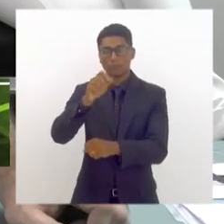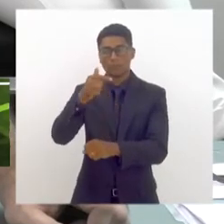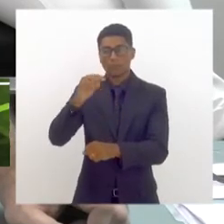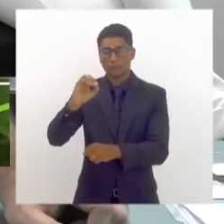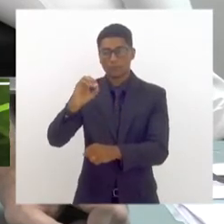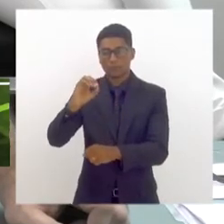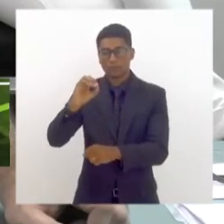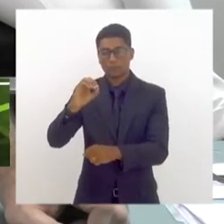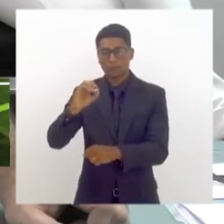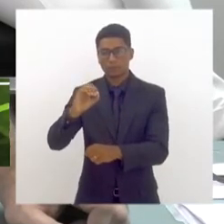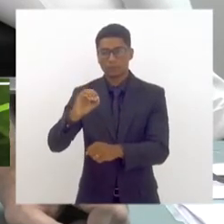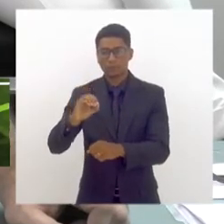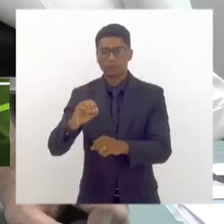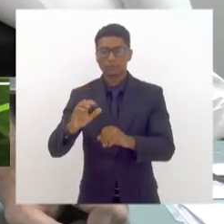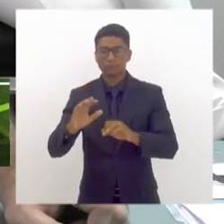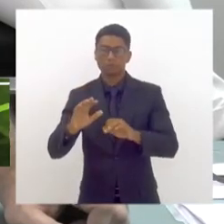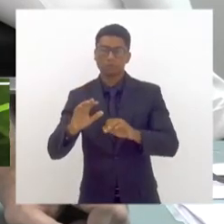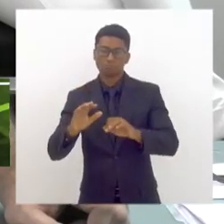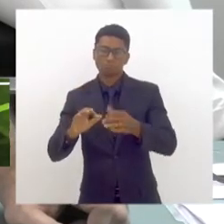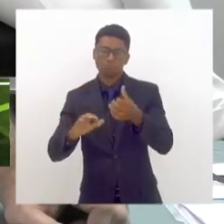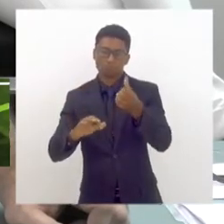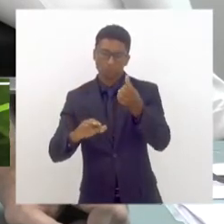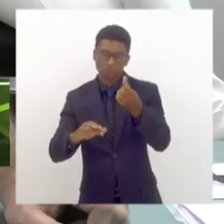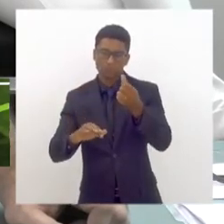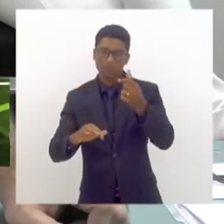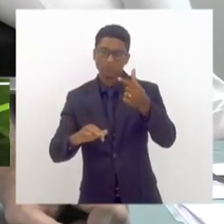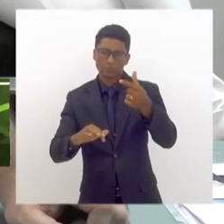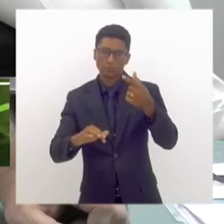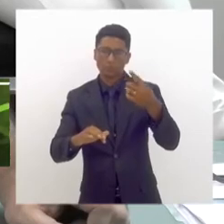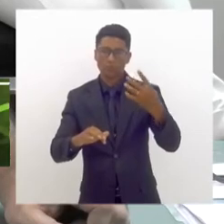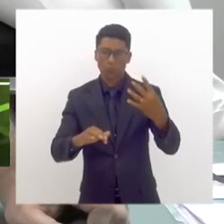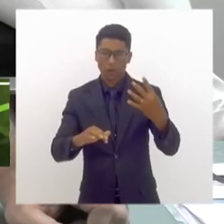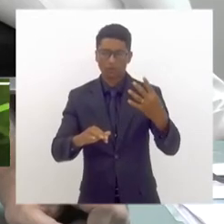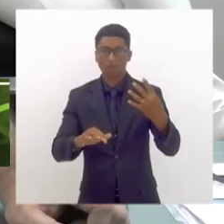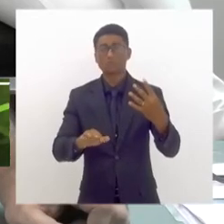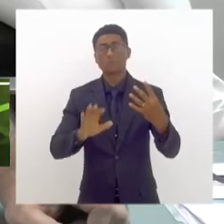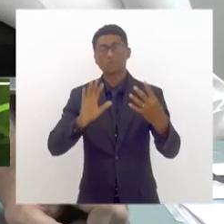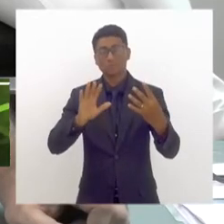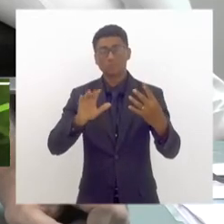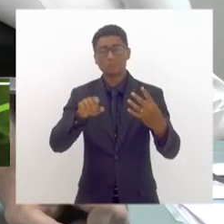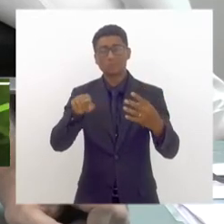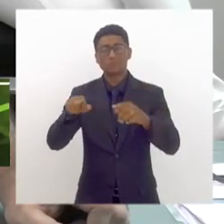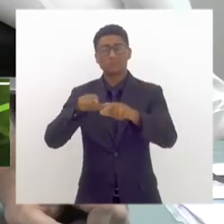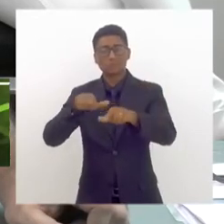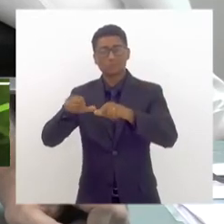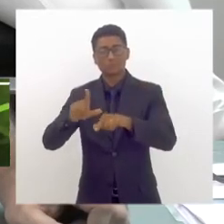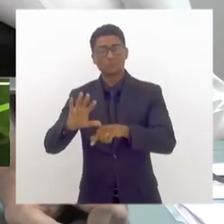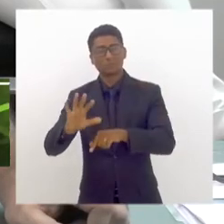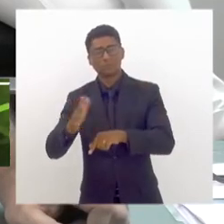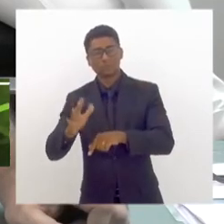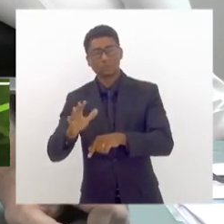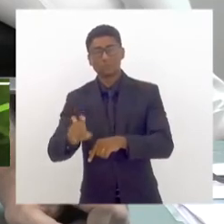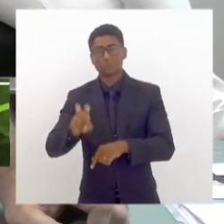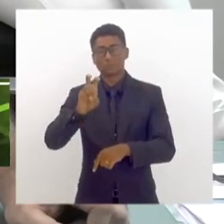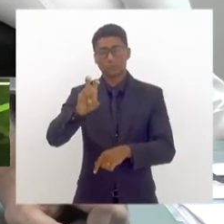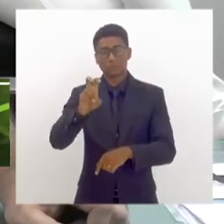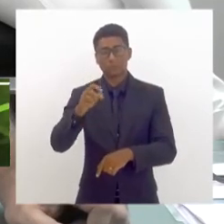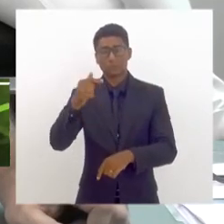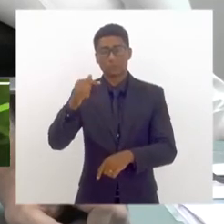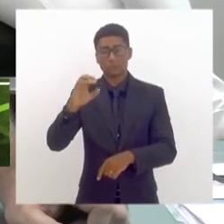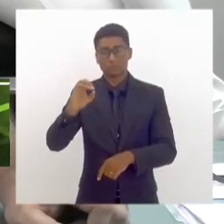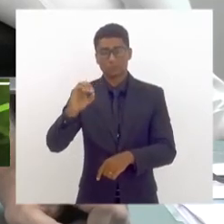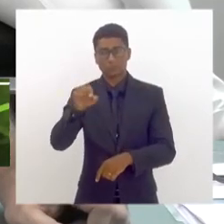624, mas atuando, são 624 cargos disponíveis, mas são cerca de 570 hoje que